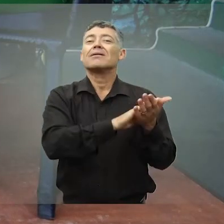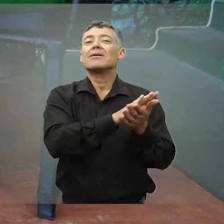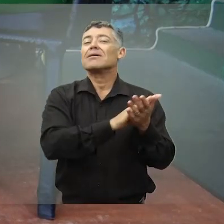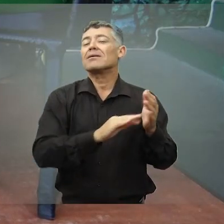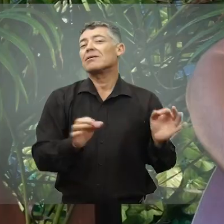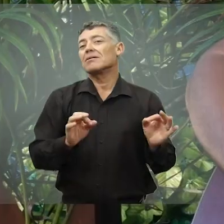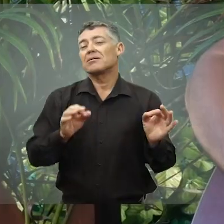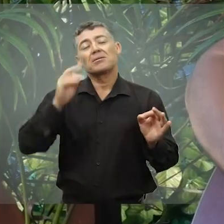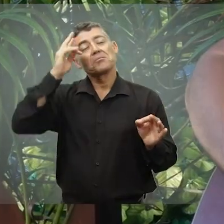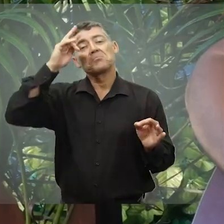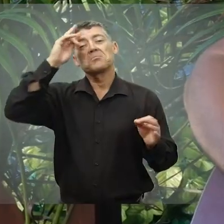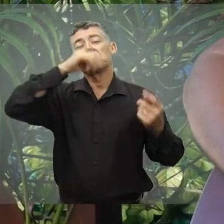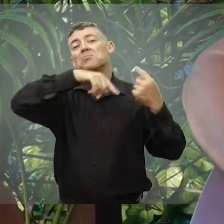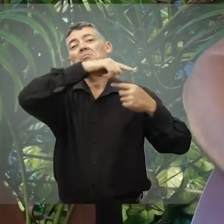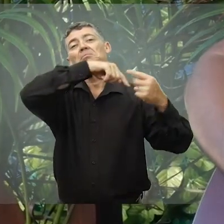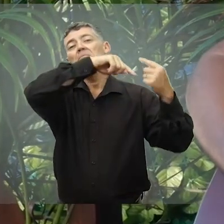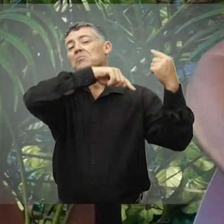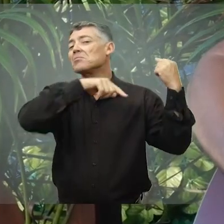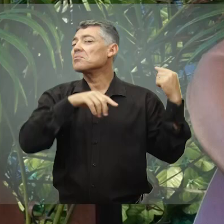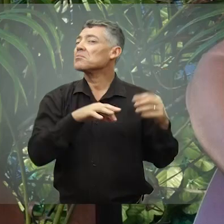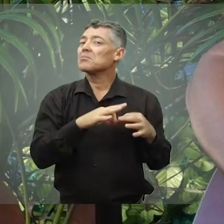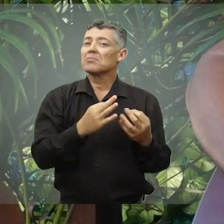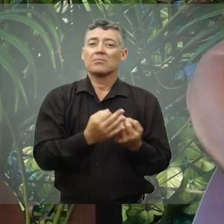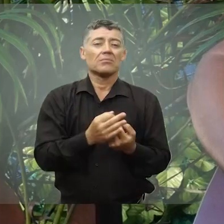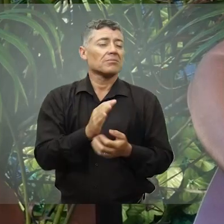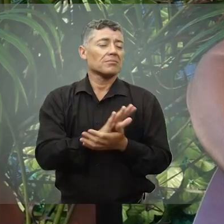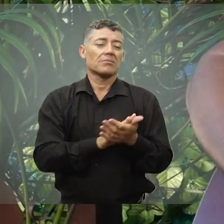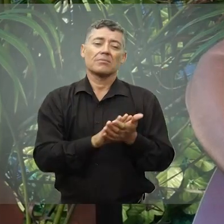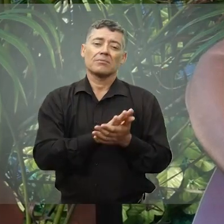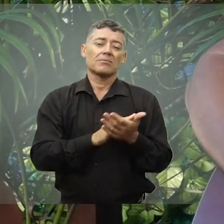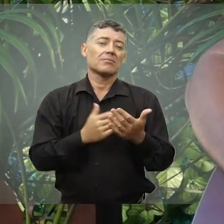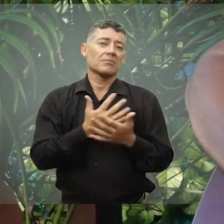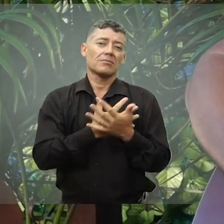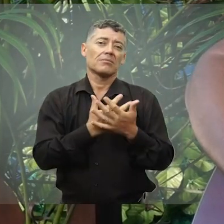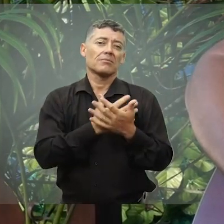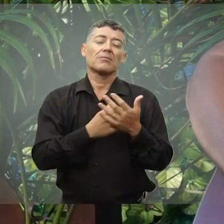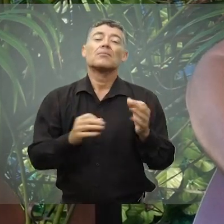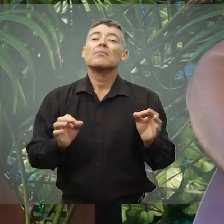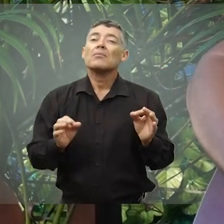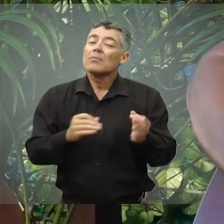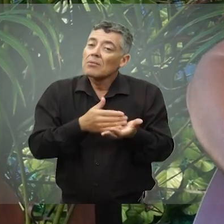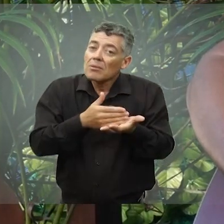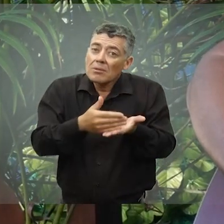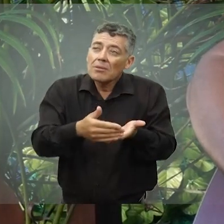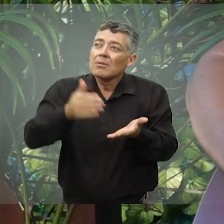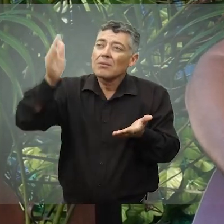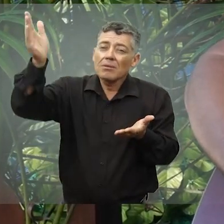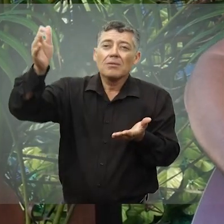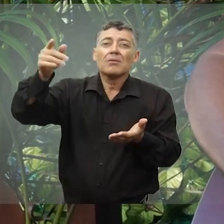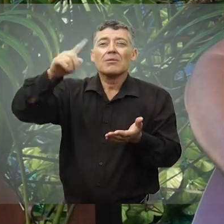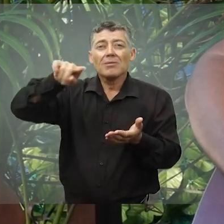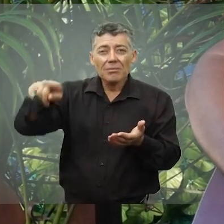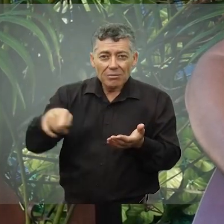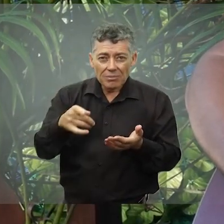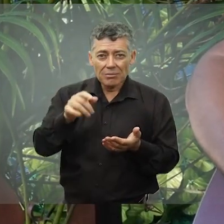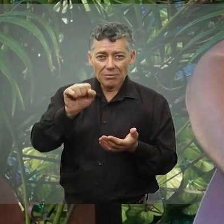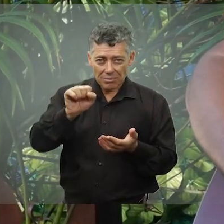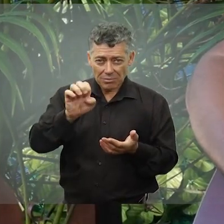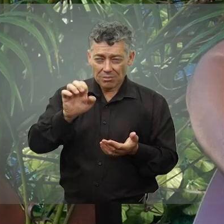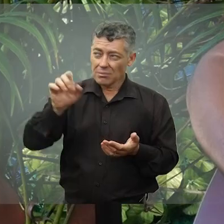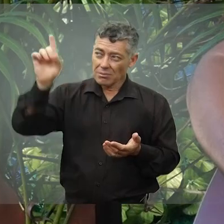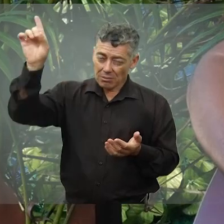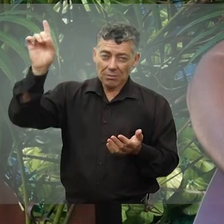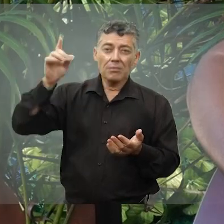tenho histórico familiar de música, não, nada. Isso começou no Salesiano, que eu estudava no Salesiano, lá em